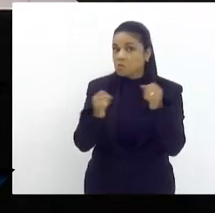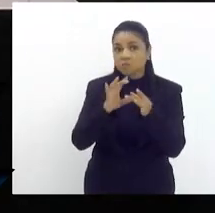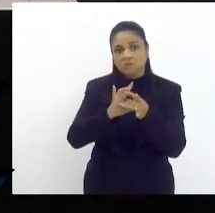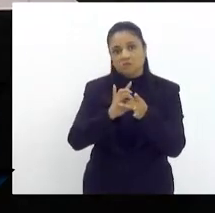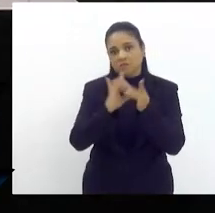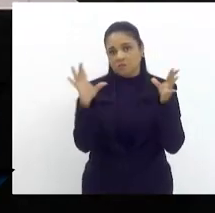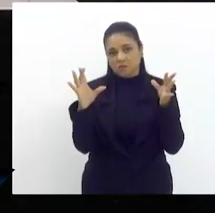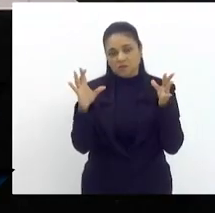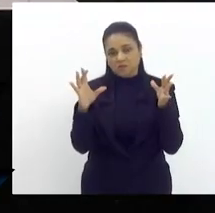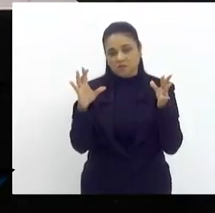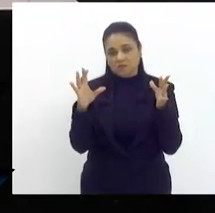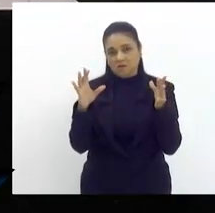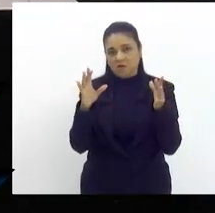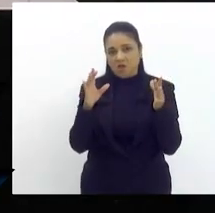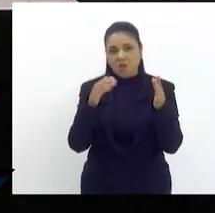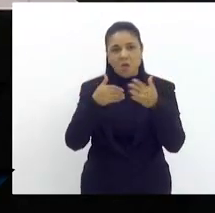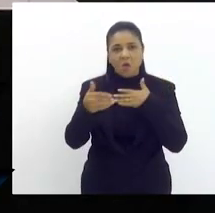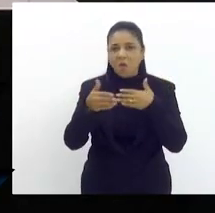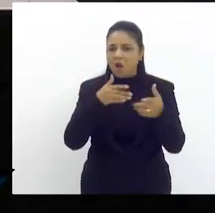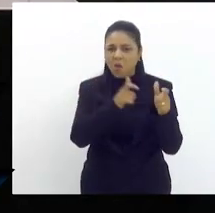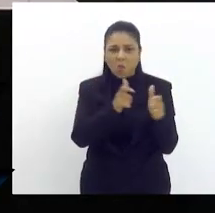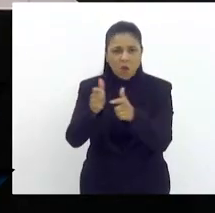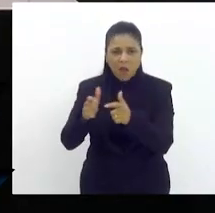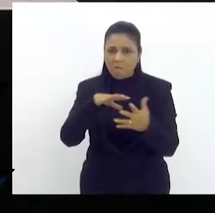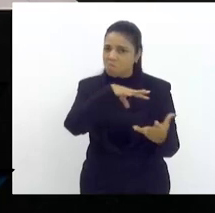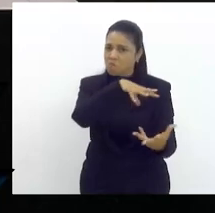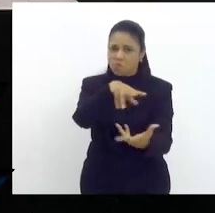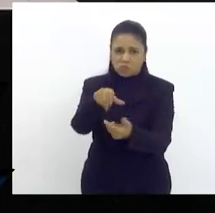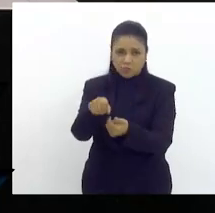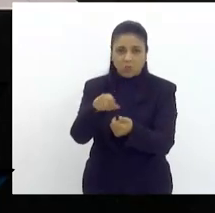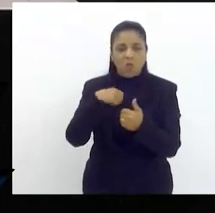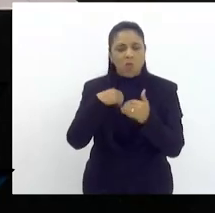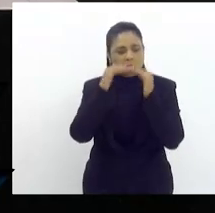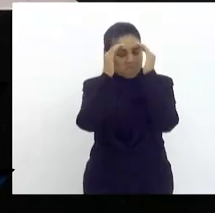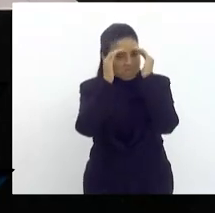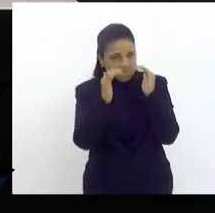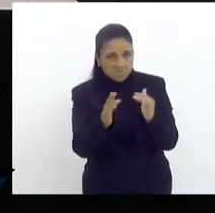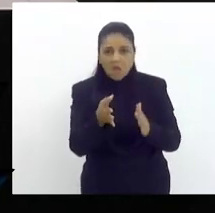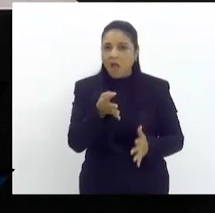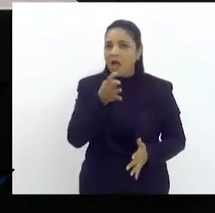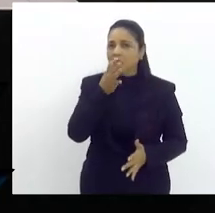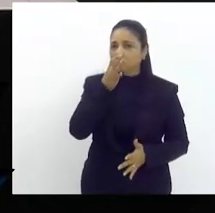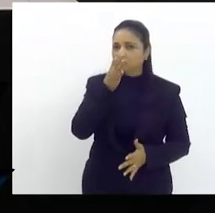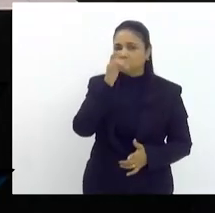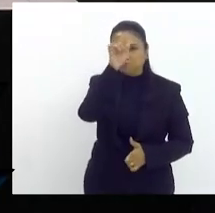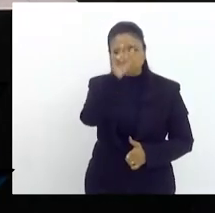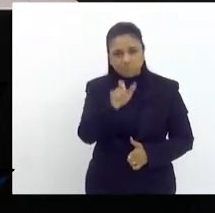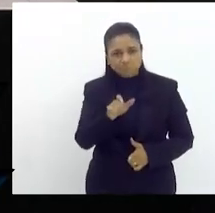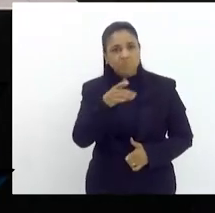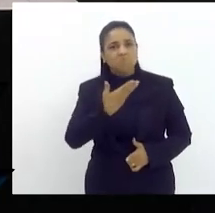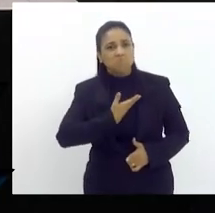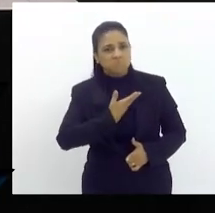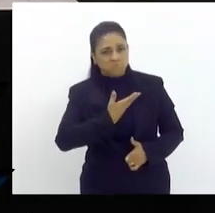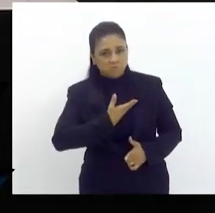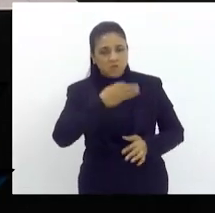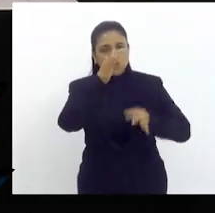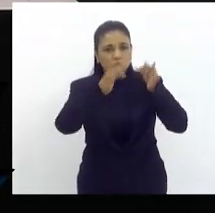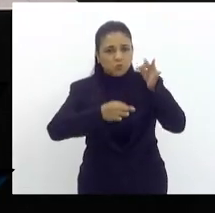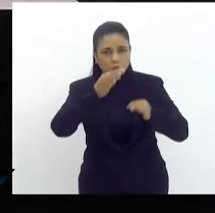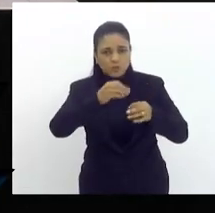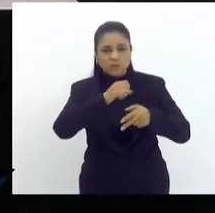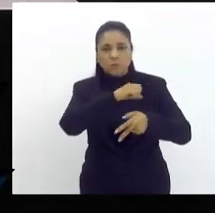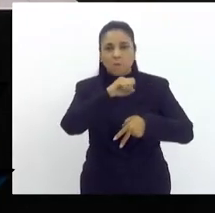a quem eu tanto respeito admiro tenho diversos amigos juízes desembargadores promotores